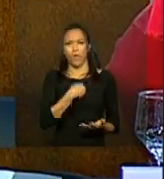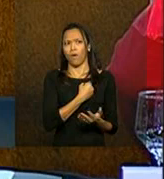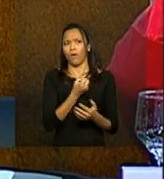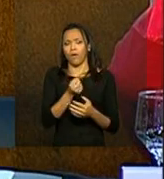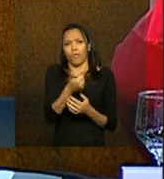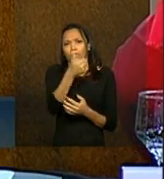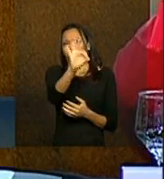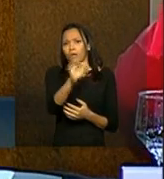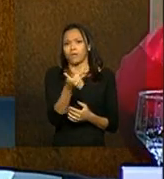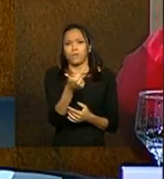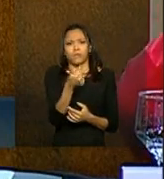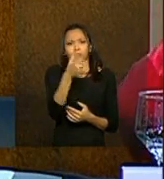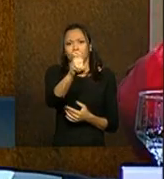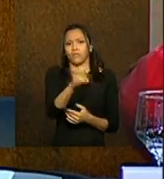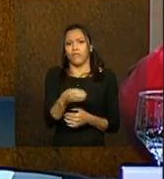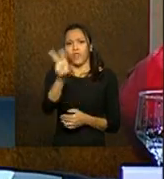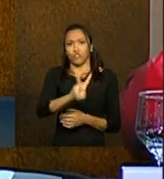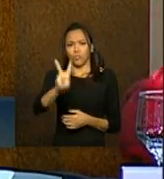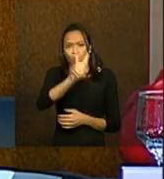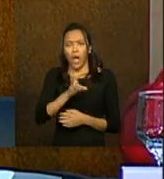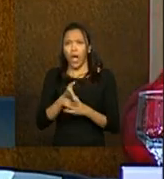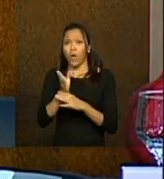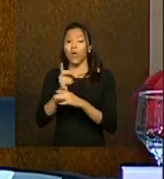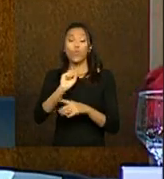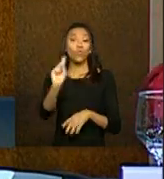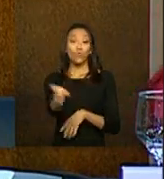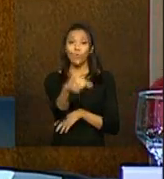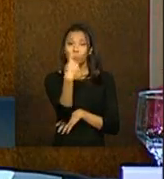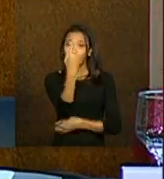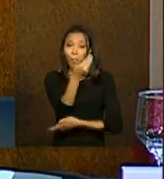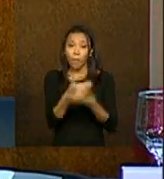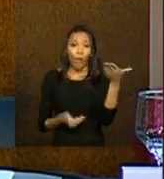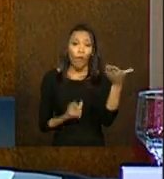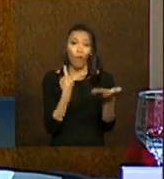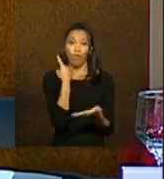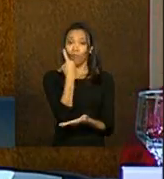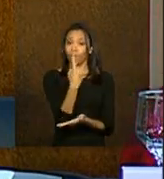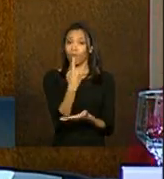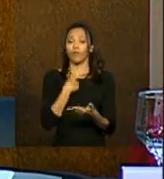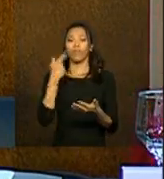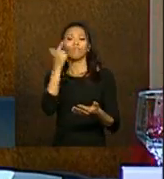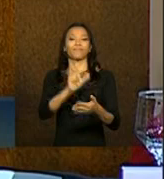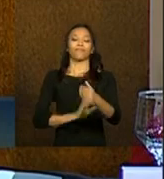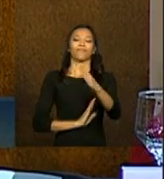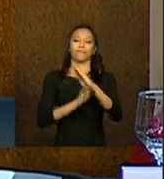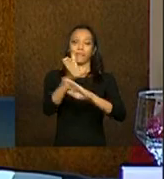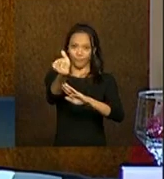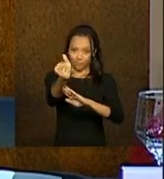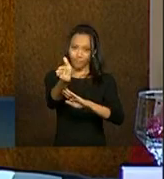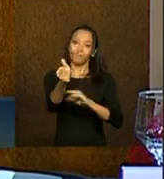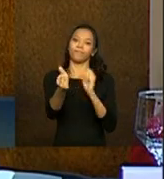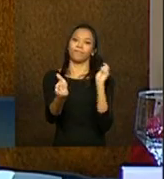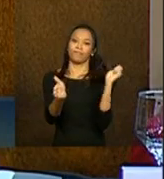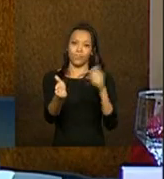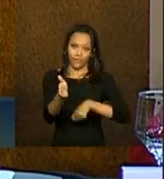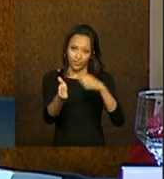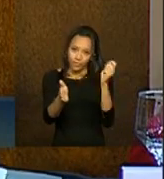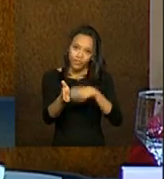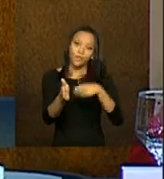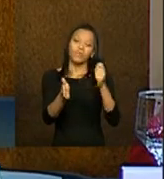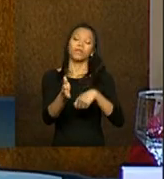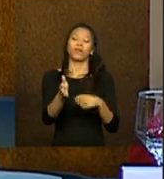10, 15 vestibulares, eu faço uma único exame em que eu eh tenho a possibilidade de